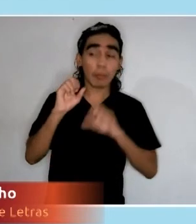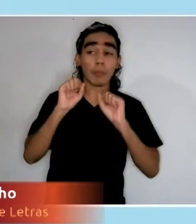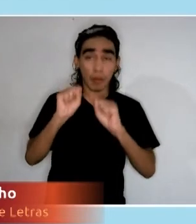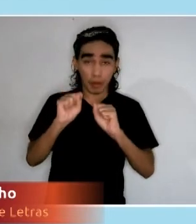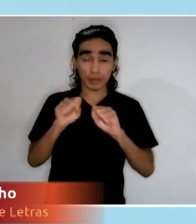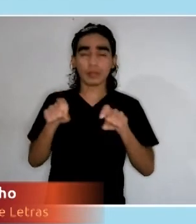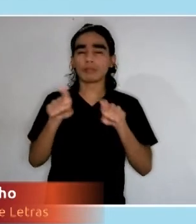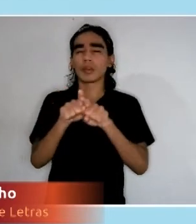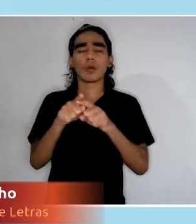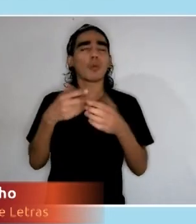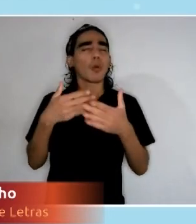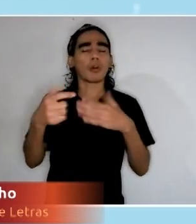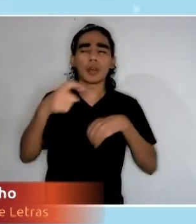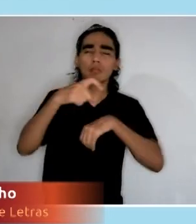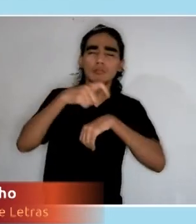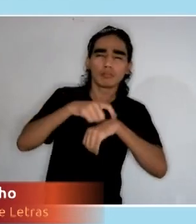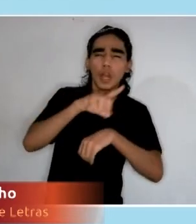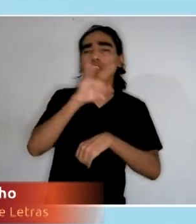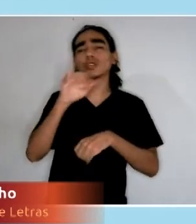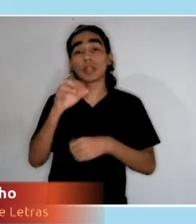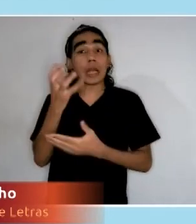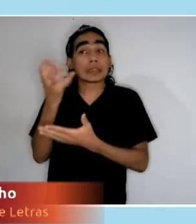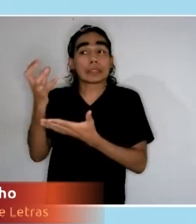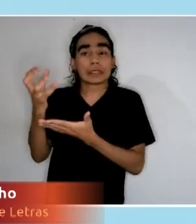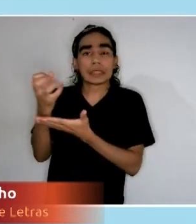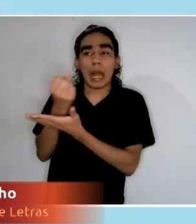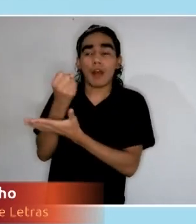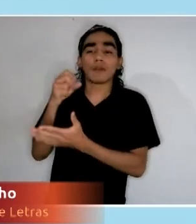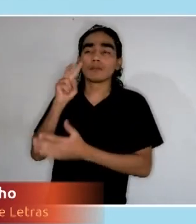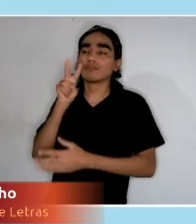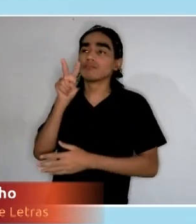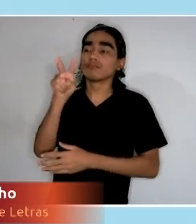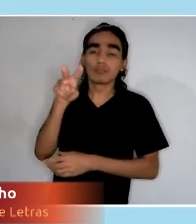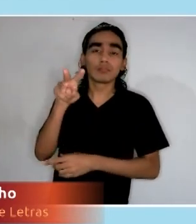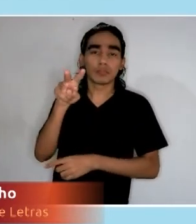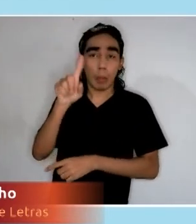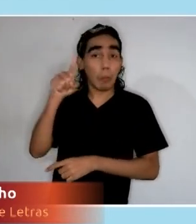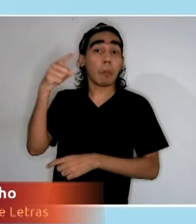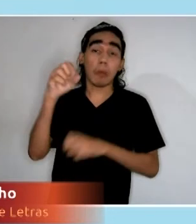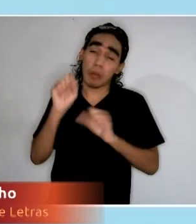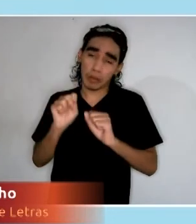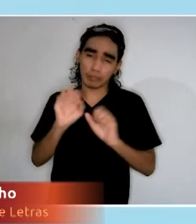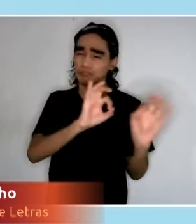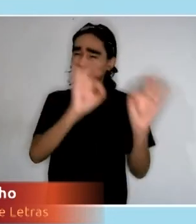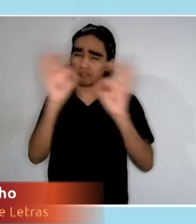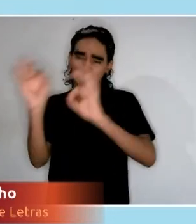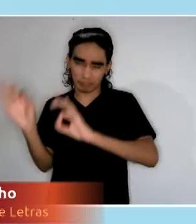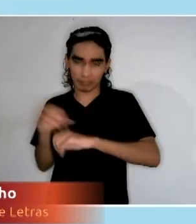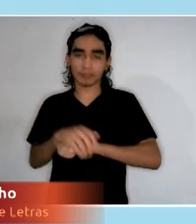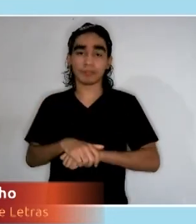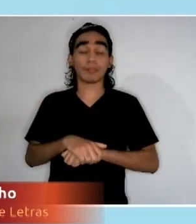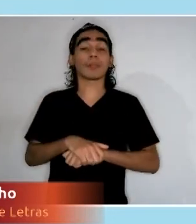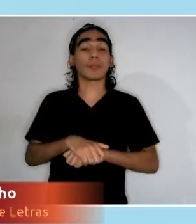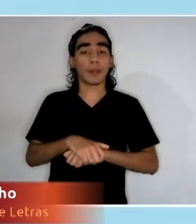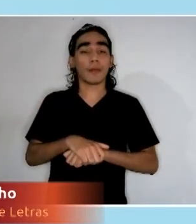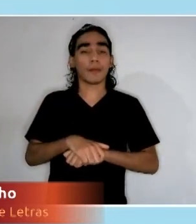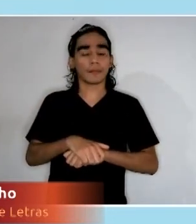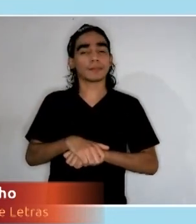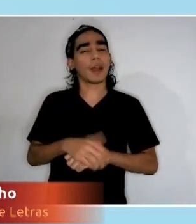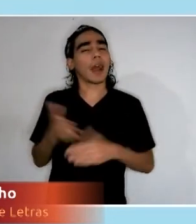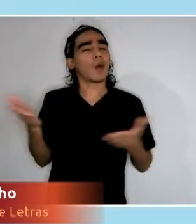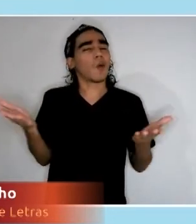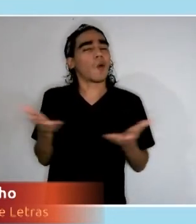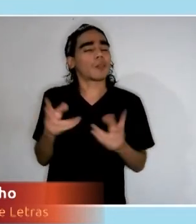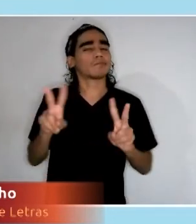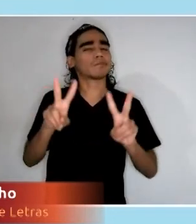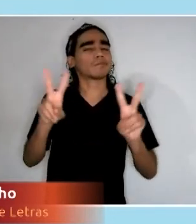programa em qualquer dia e horário, porque ele fica salvo na nossa página no YouTube. Voltando, então, à nossa